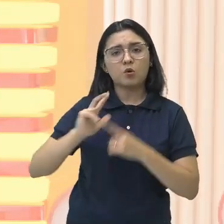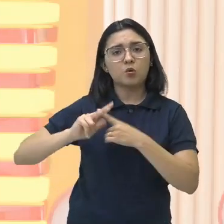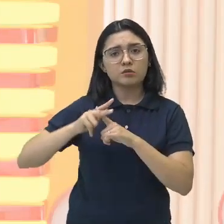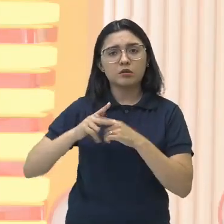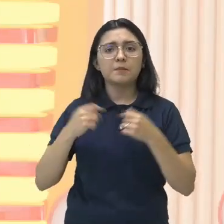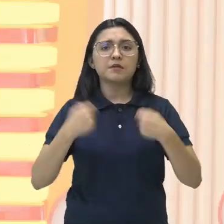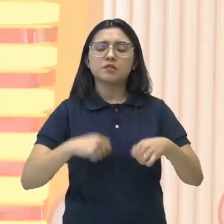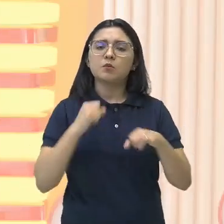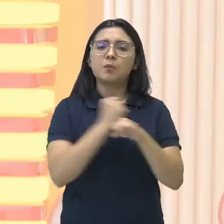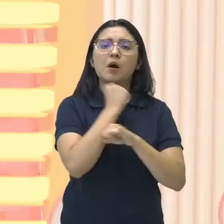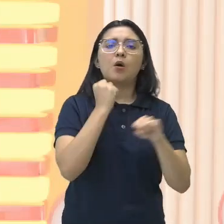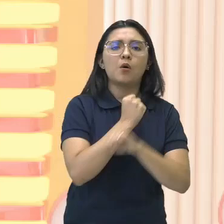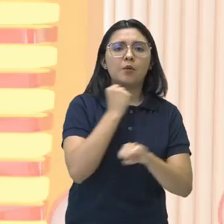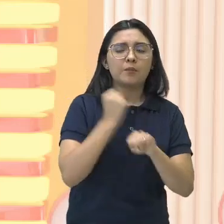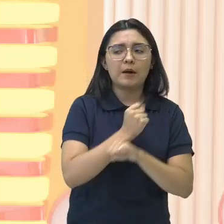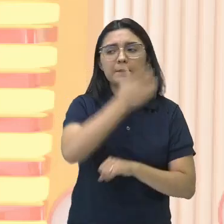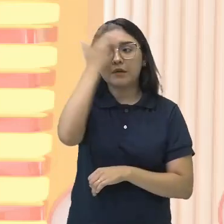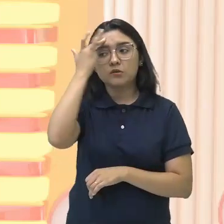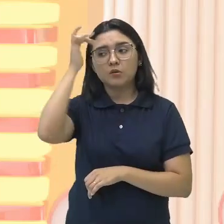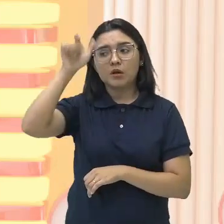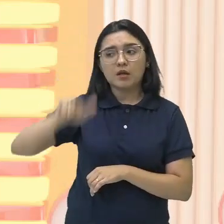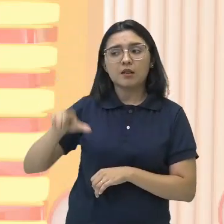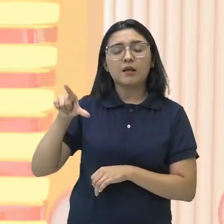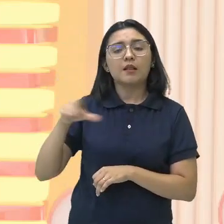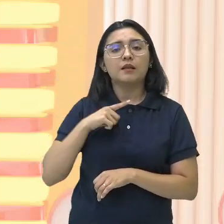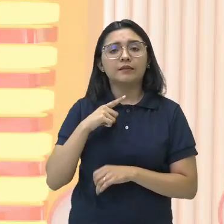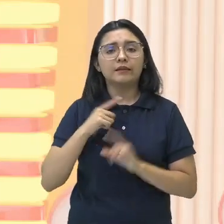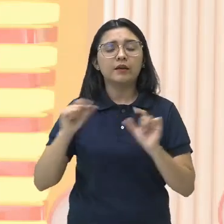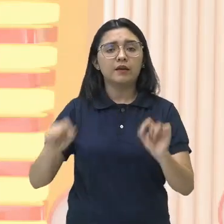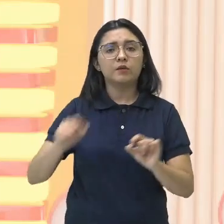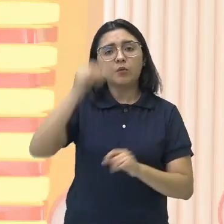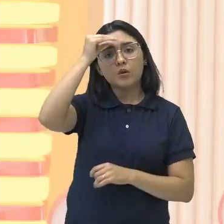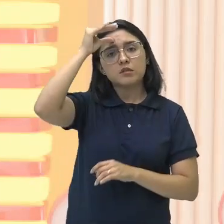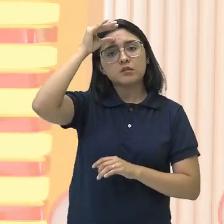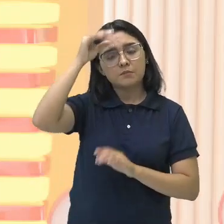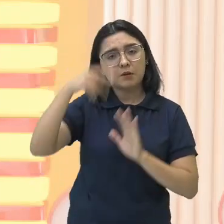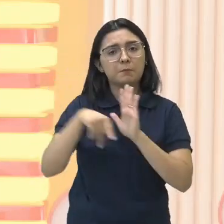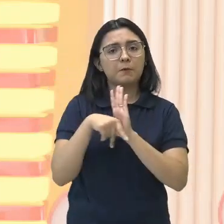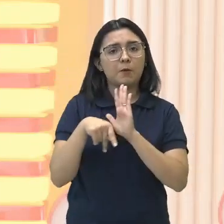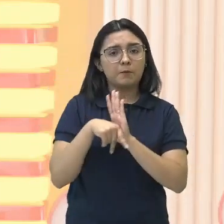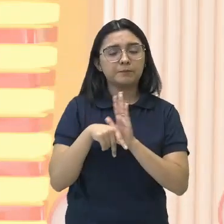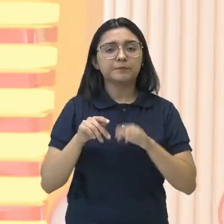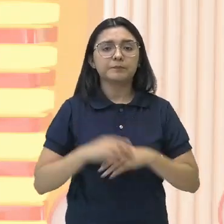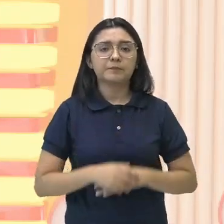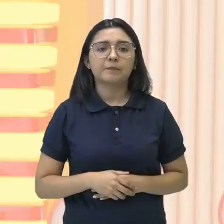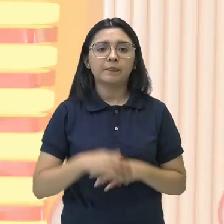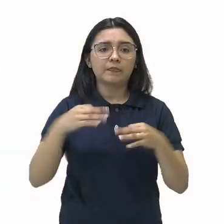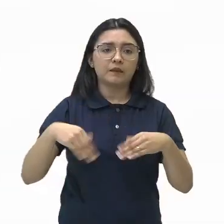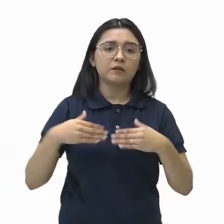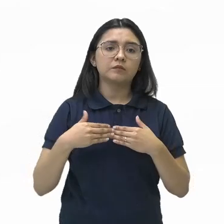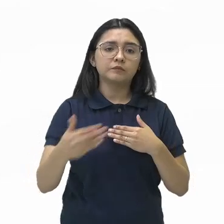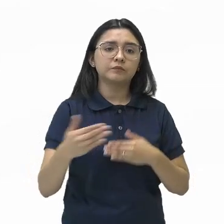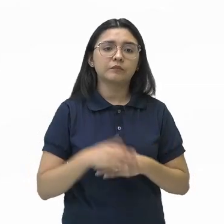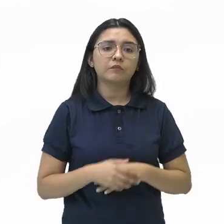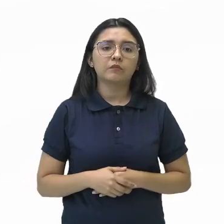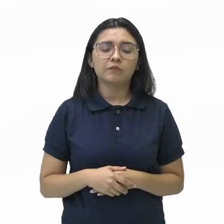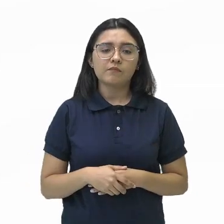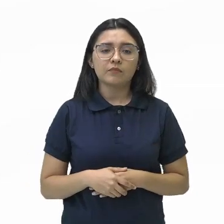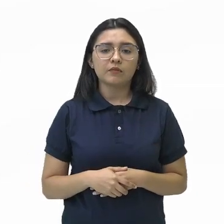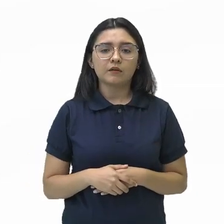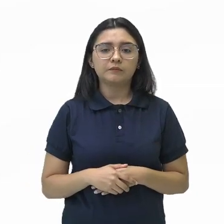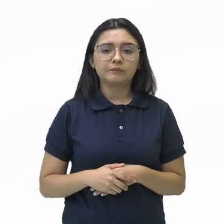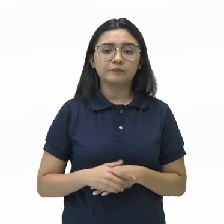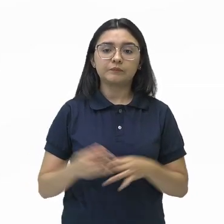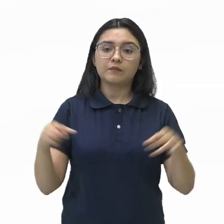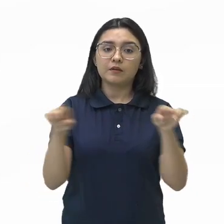uma obra, então aquela pessoa lá tem aquele profissional tem conhecimentos para isso. Bom, gente, vamos continuar. A